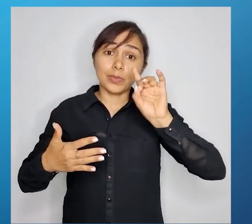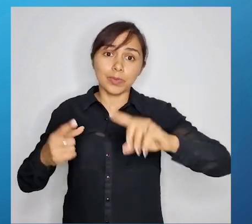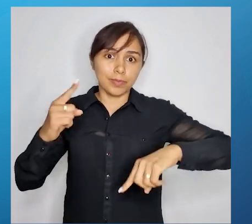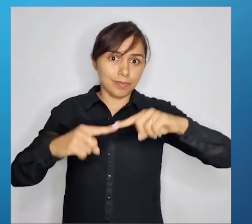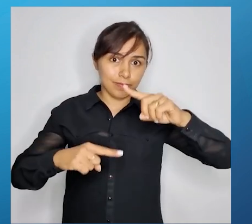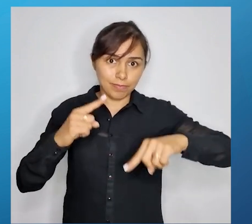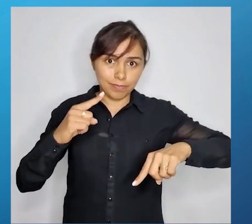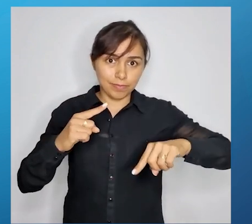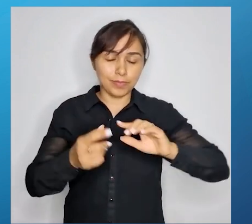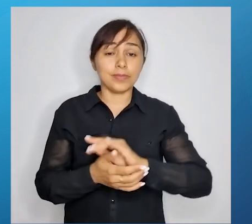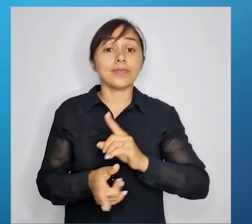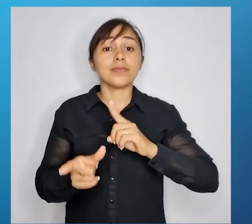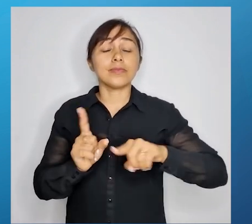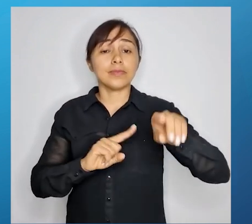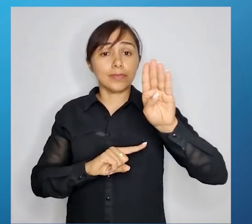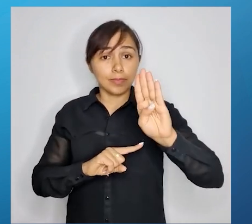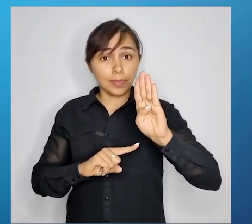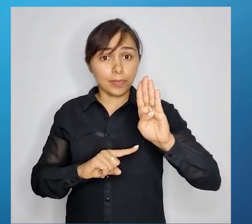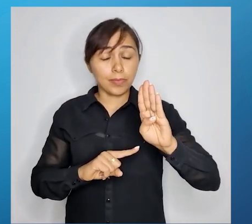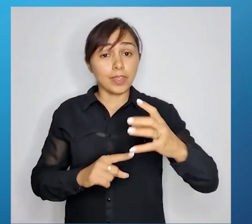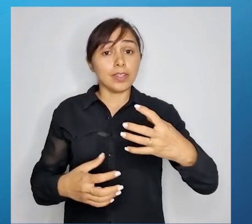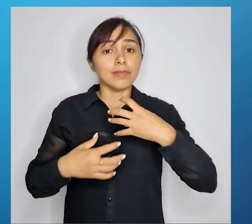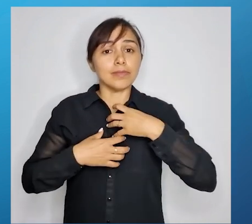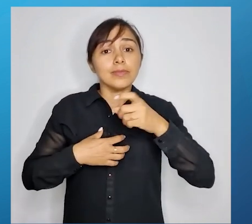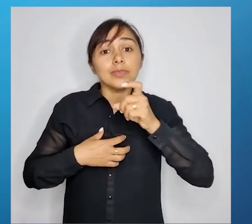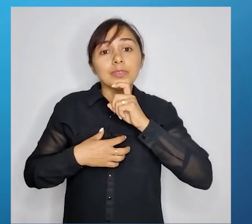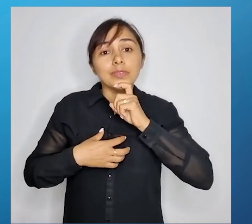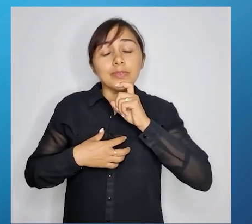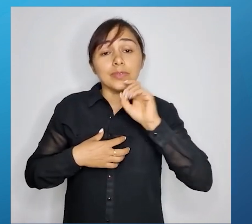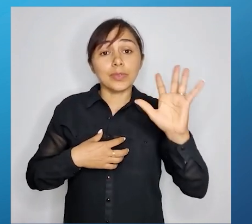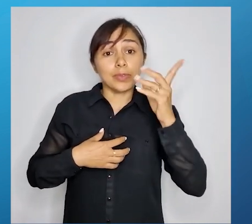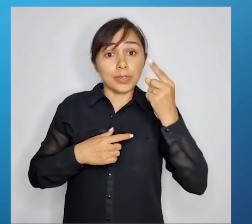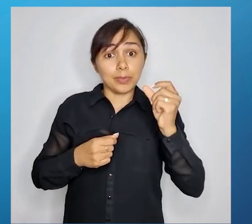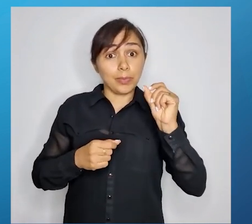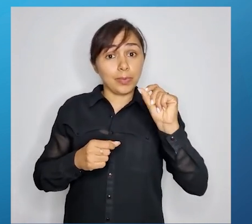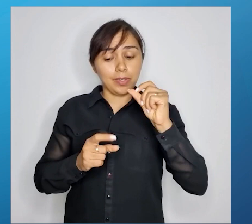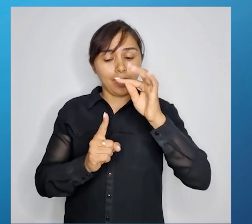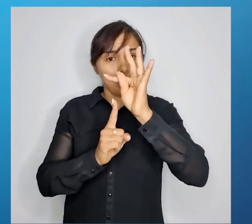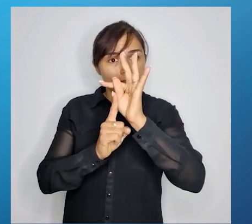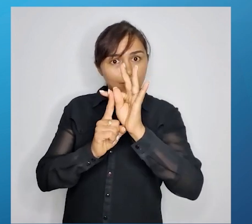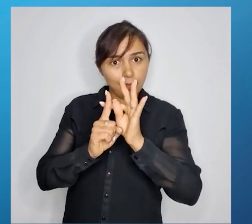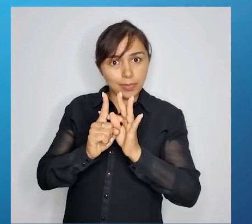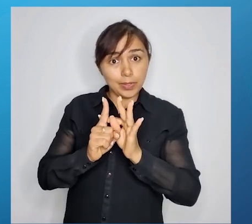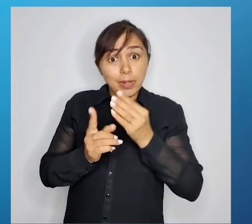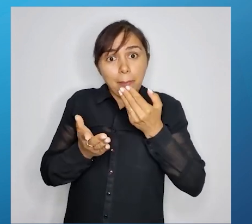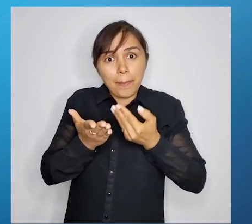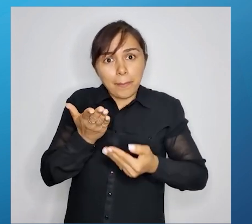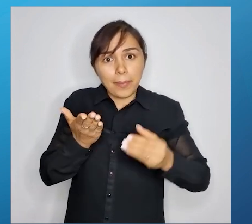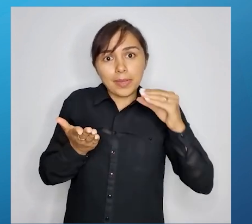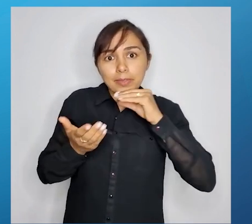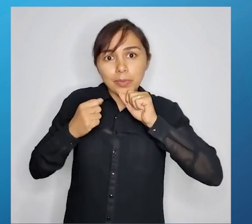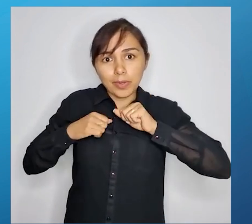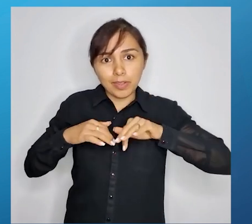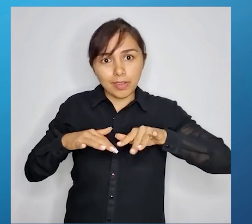sensação de frio é provocada pela perda de calor do corpo para o meio ambiente por meio do processo da convecção